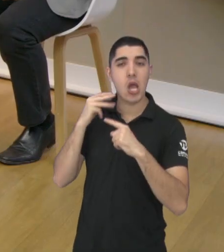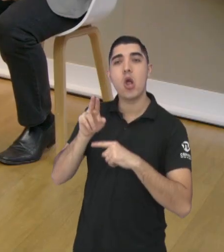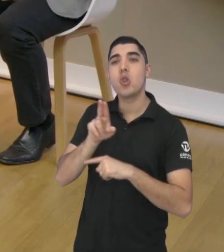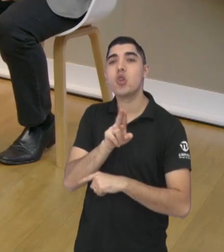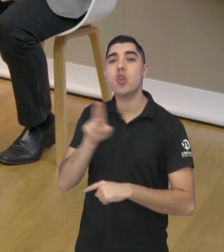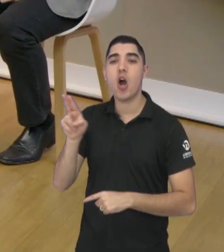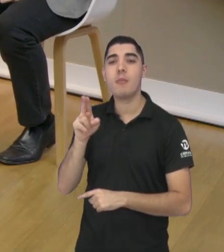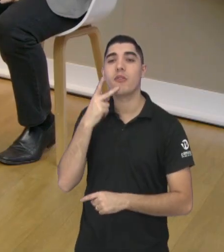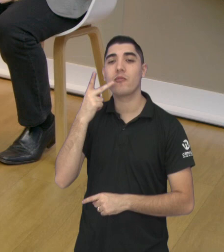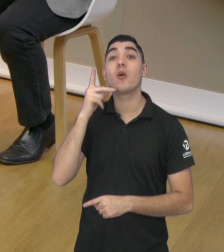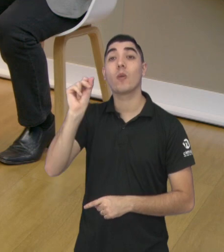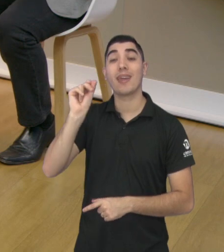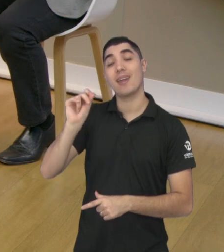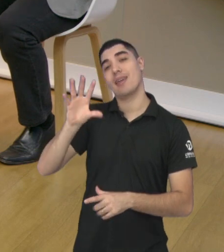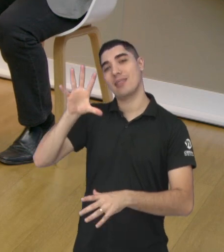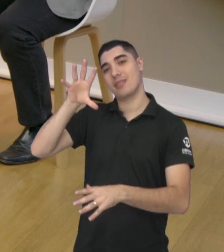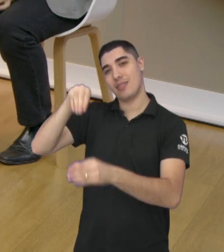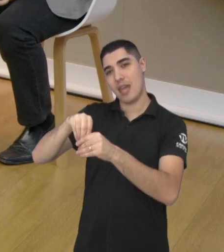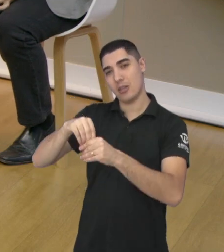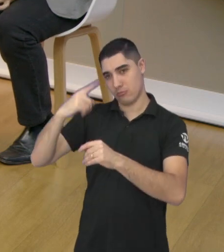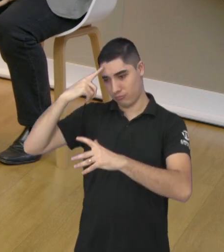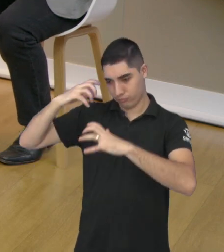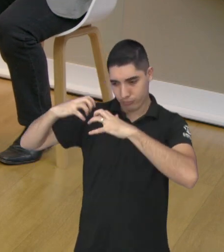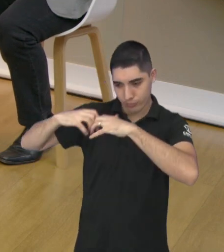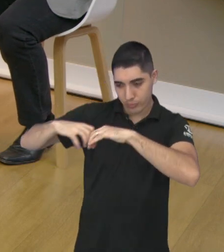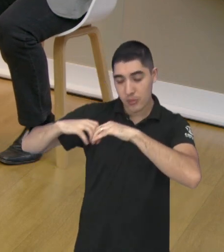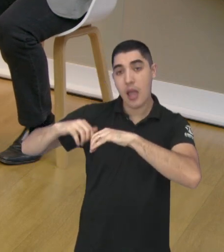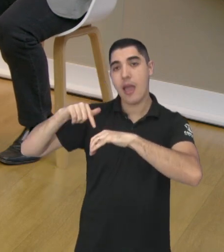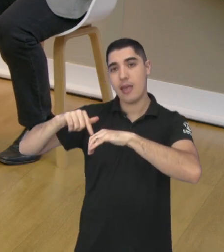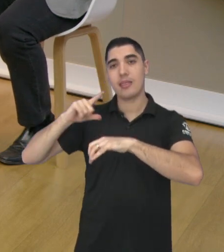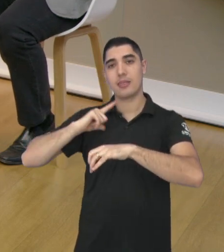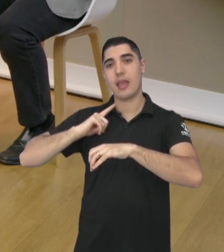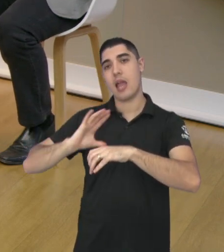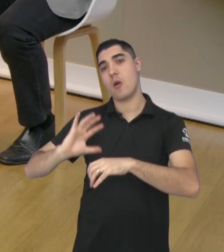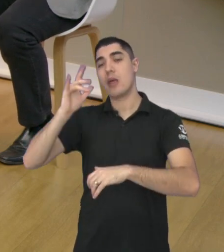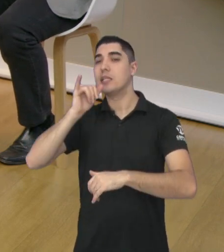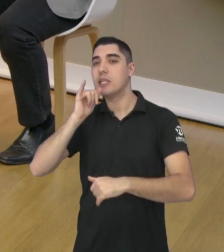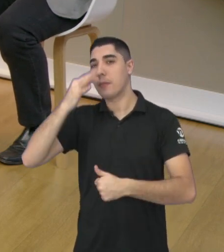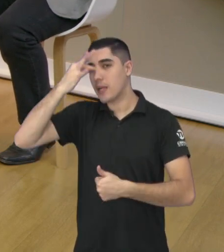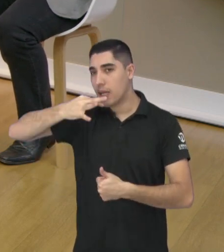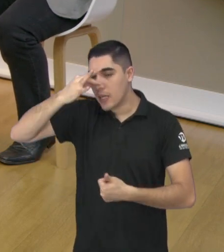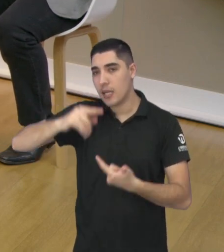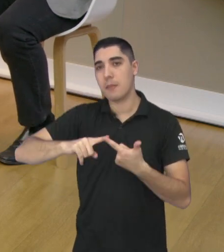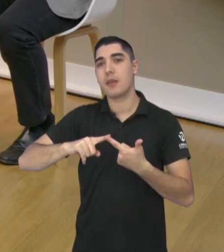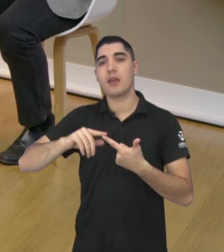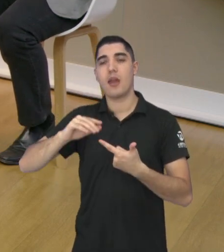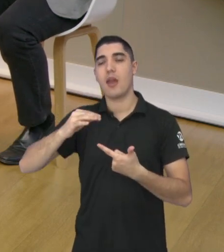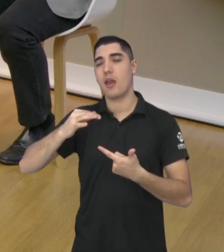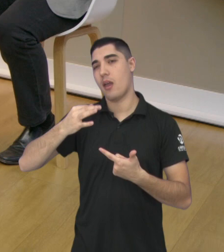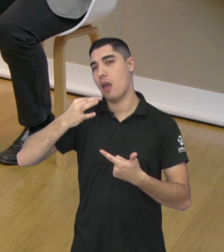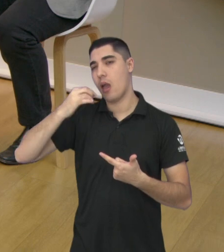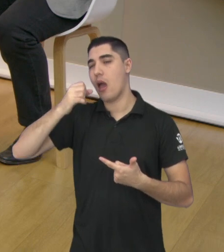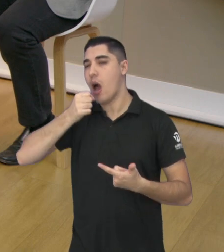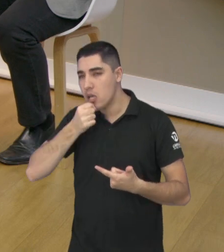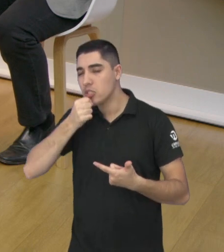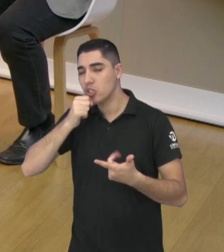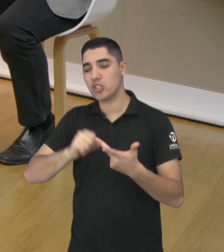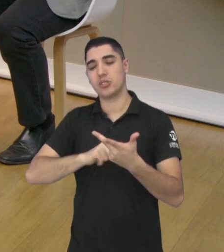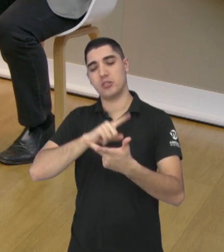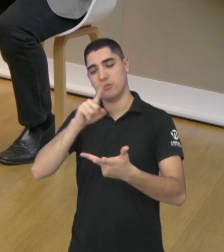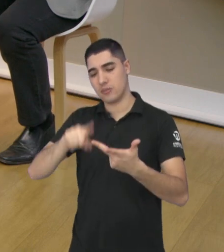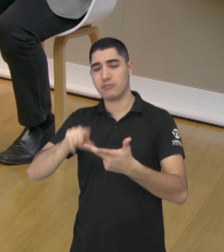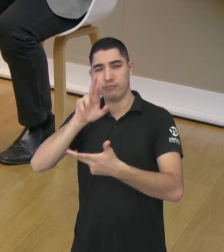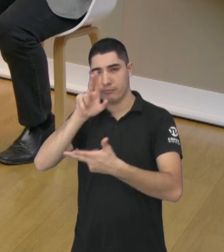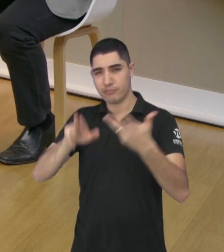dá para a inflamação do sistema nervoso central. Todos os gripes, resfriados e doenças bacterianas podem dar